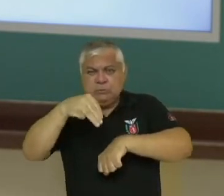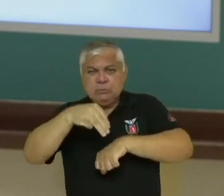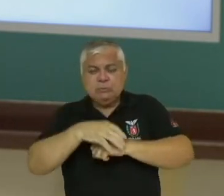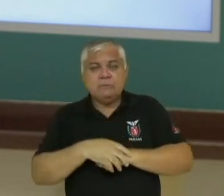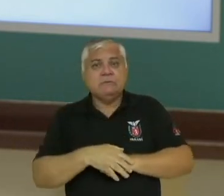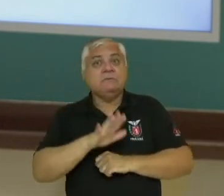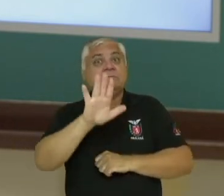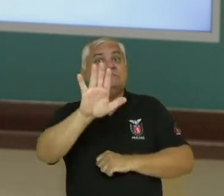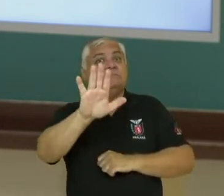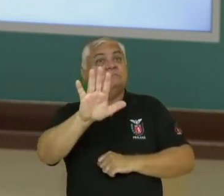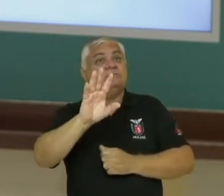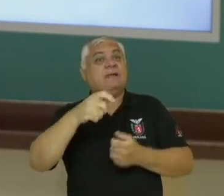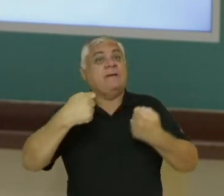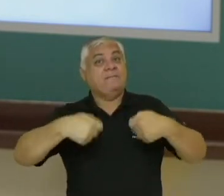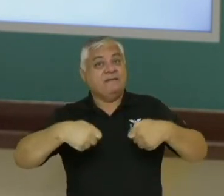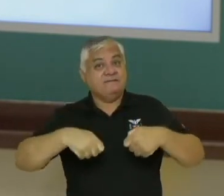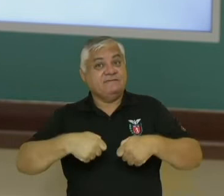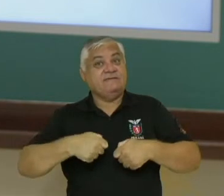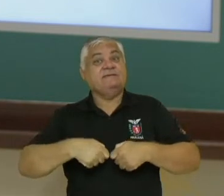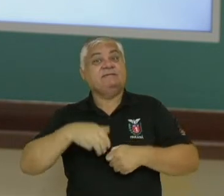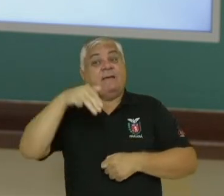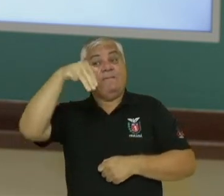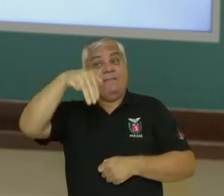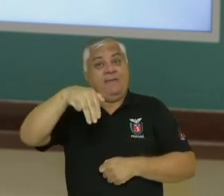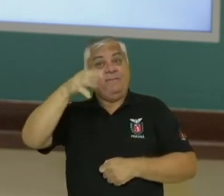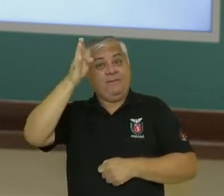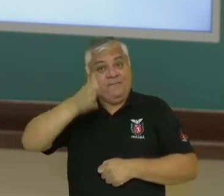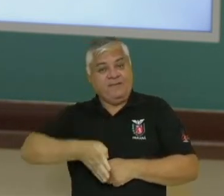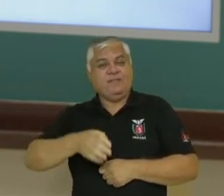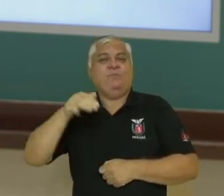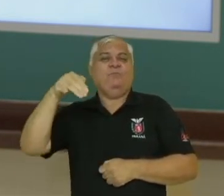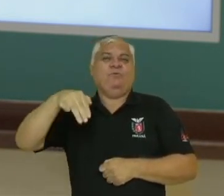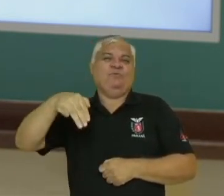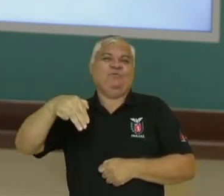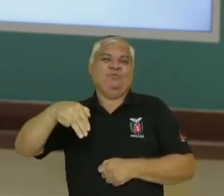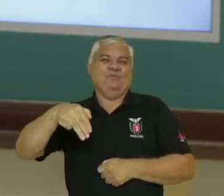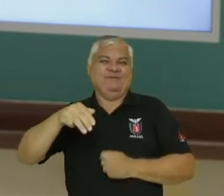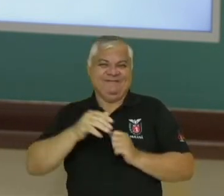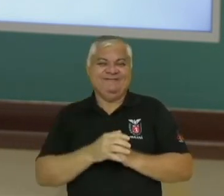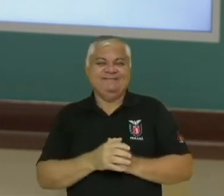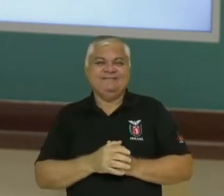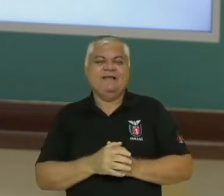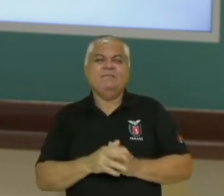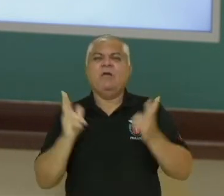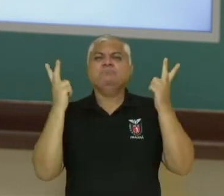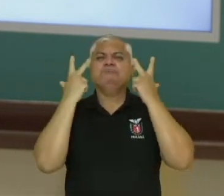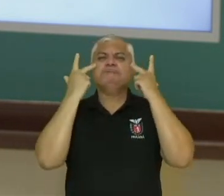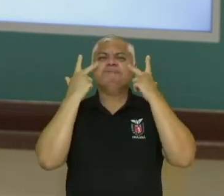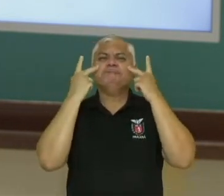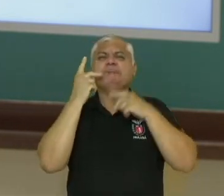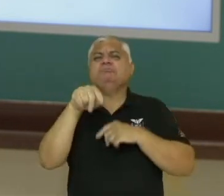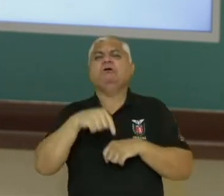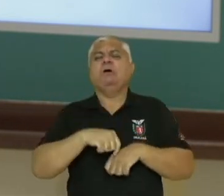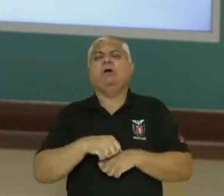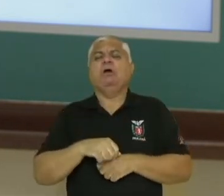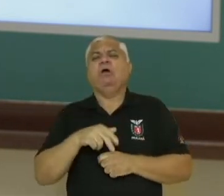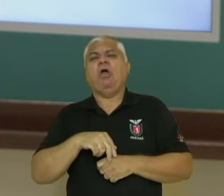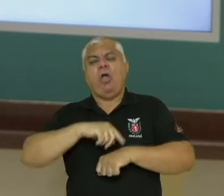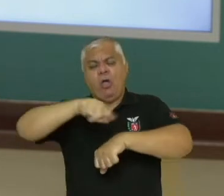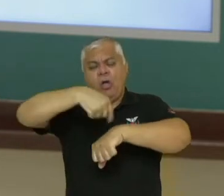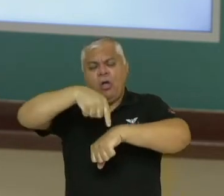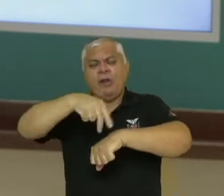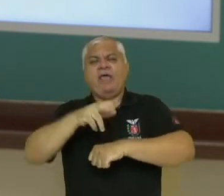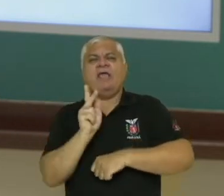Só você não pode esquecer da unidade. Nesse caso, 80 metros a cada minuto. É porque é muito comum a gente trabalhar só com quilômetros por hora e metros por segundo,